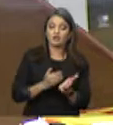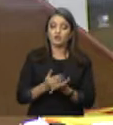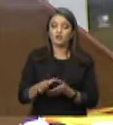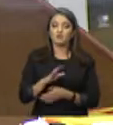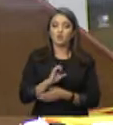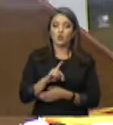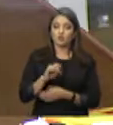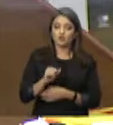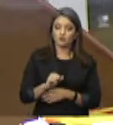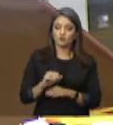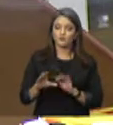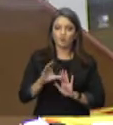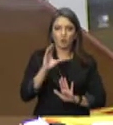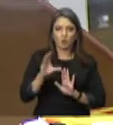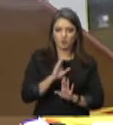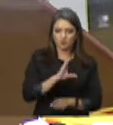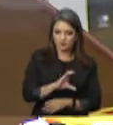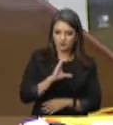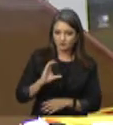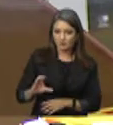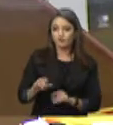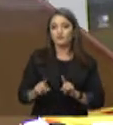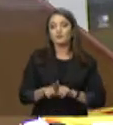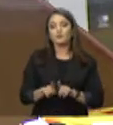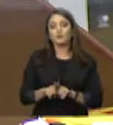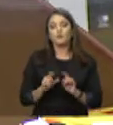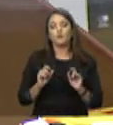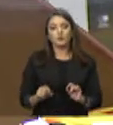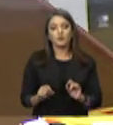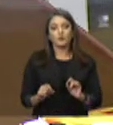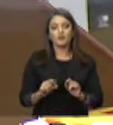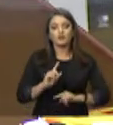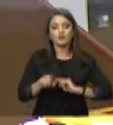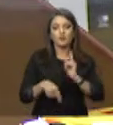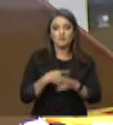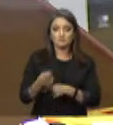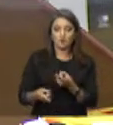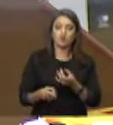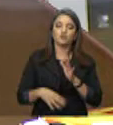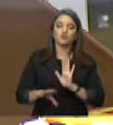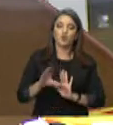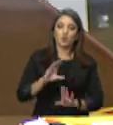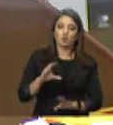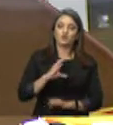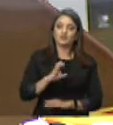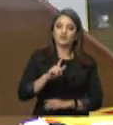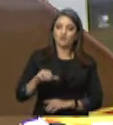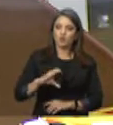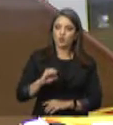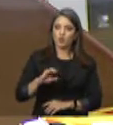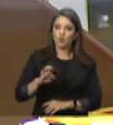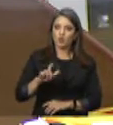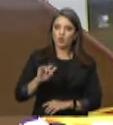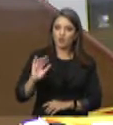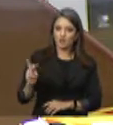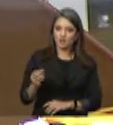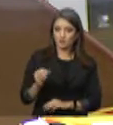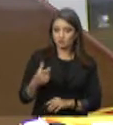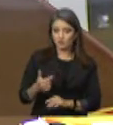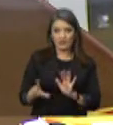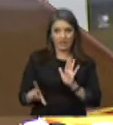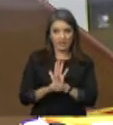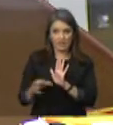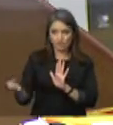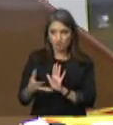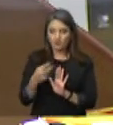916g artigo terceiro e mais remotamente no projeto do Código Civil depois Rodrigues Artigo 5º segundo a cola em Nova